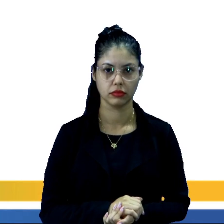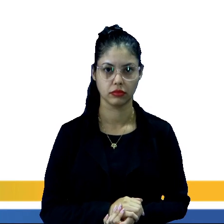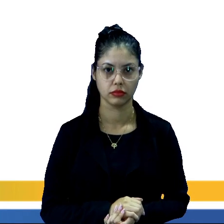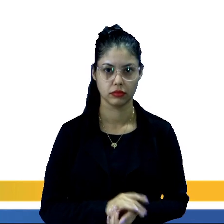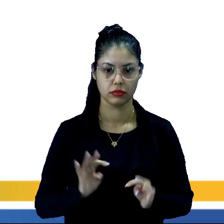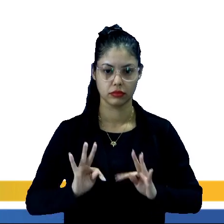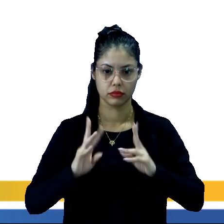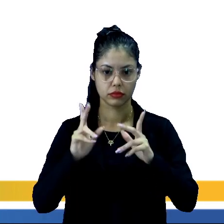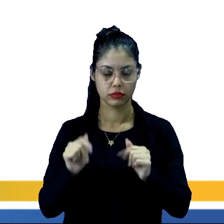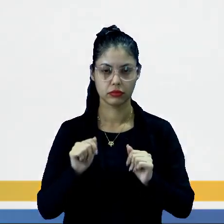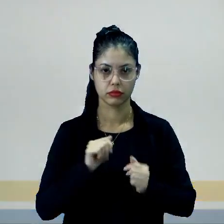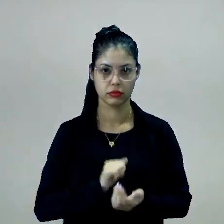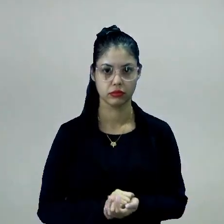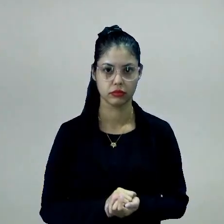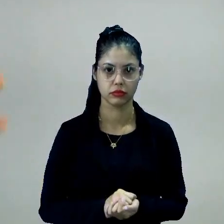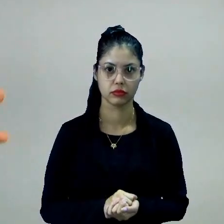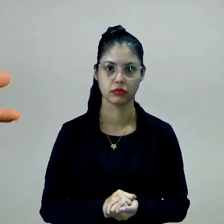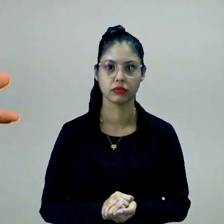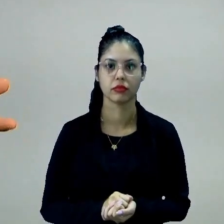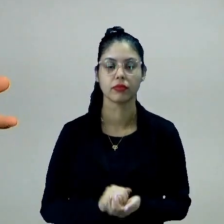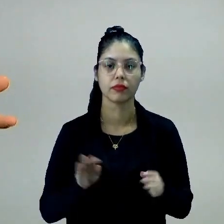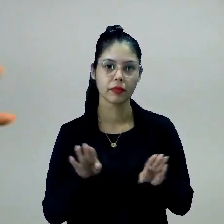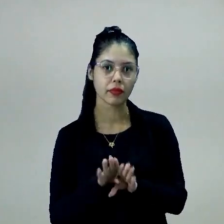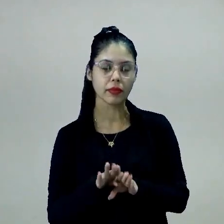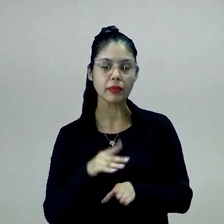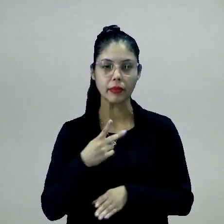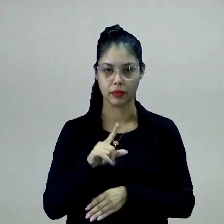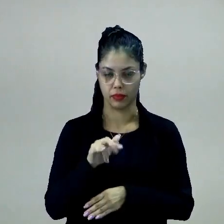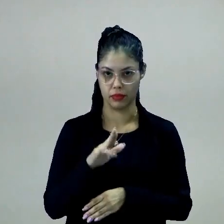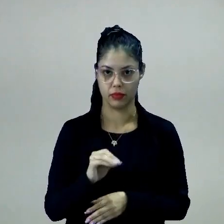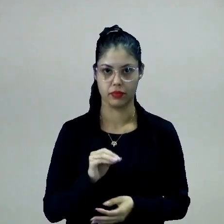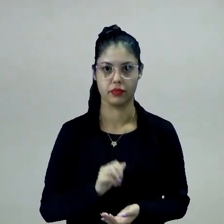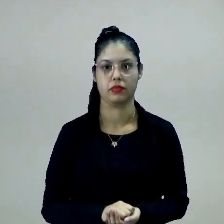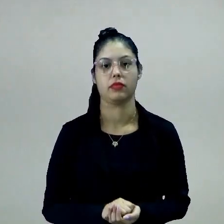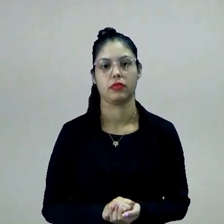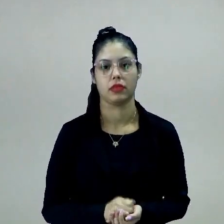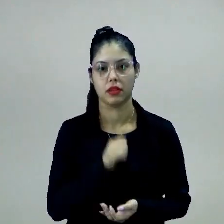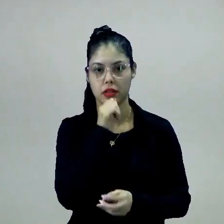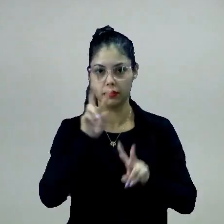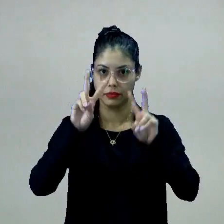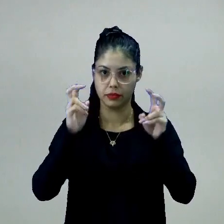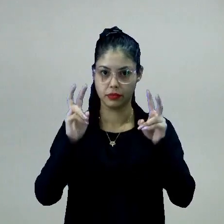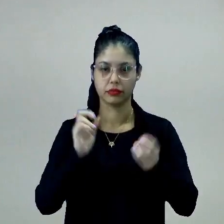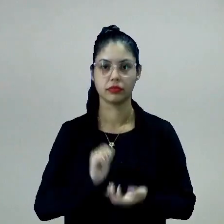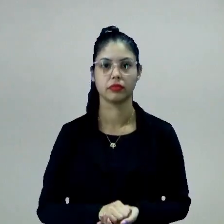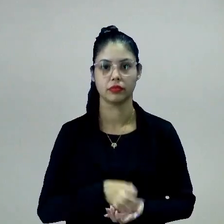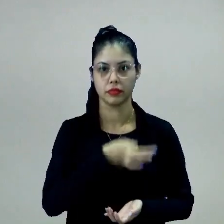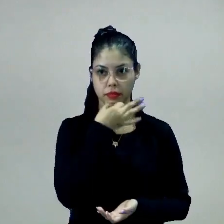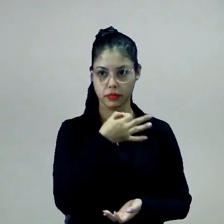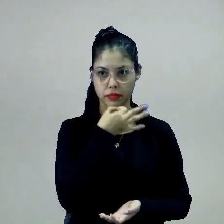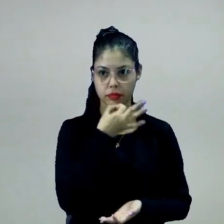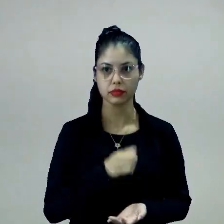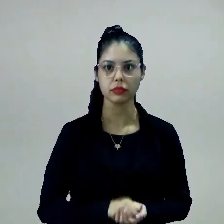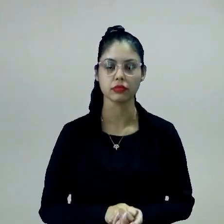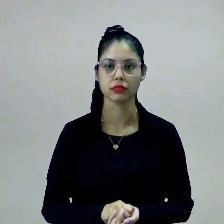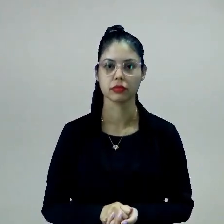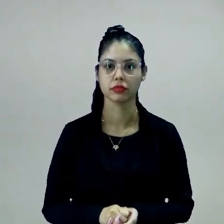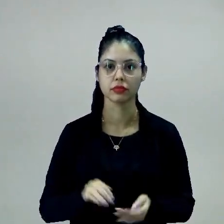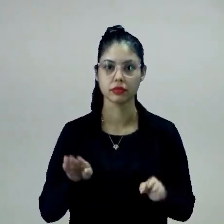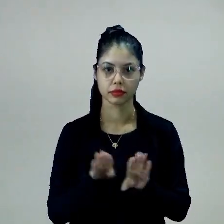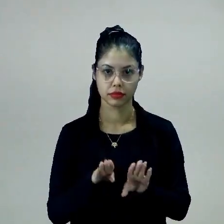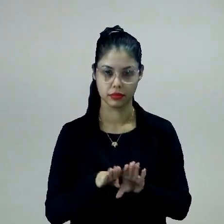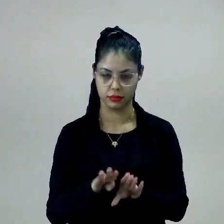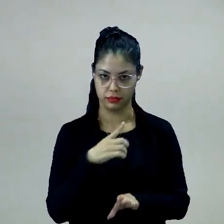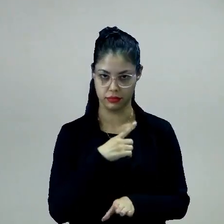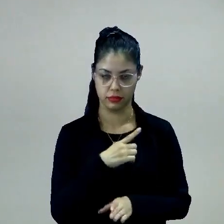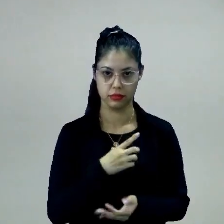todo o engajamento polêmico, né? Todo tema que você precisa opinar, ele é,